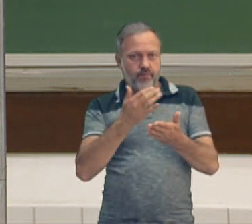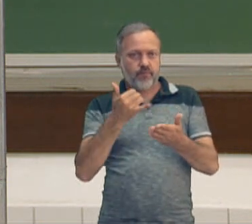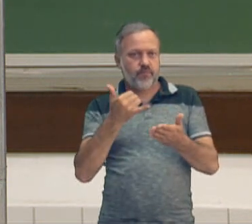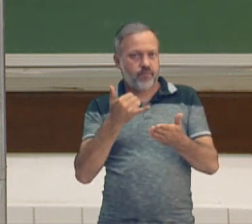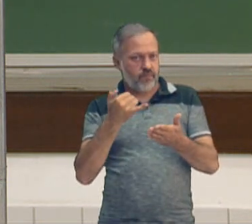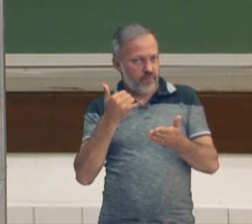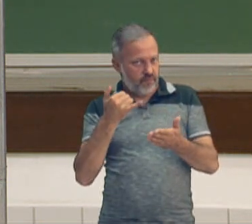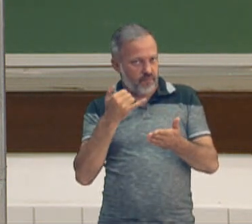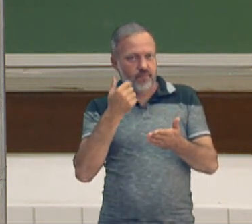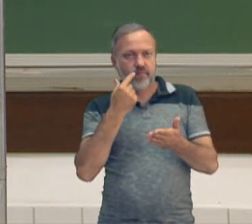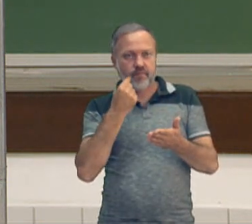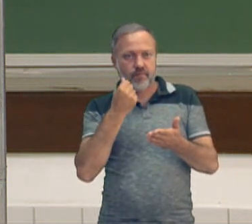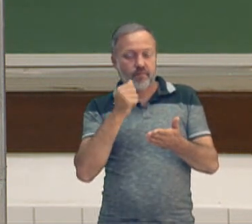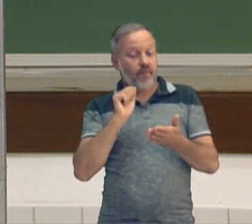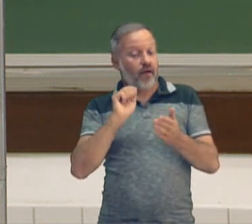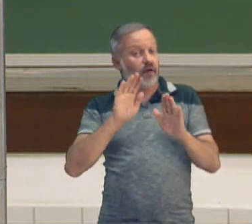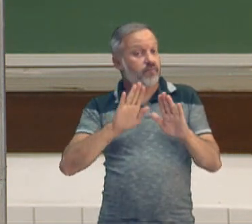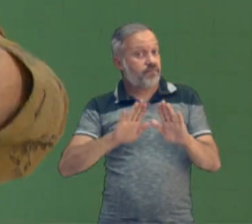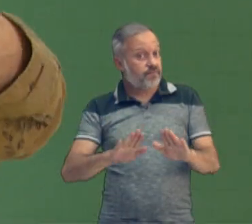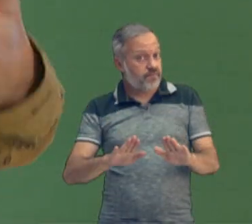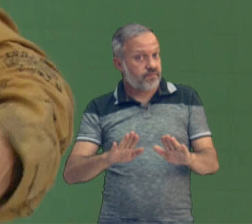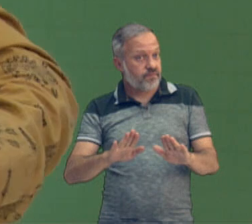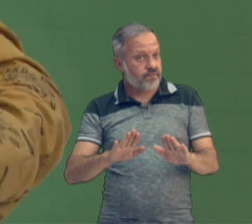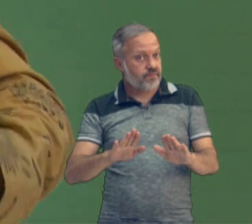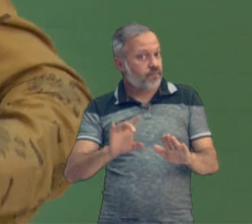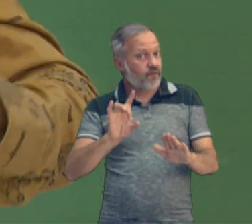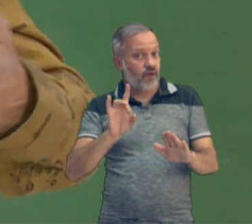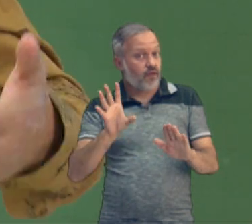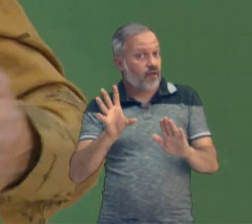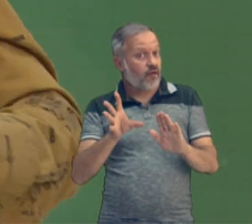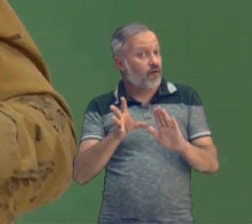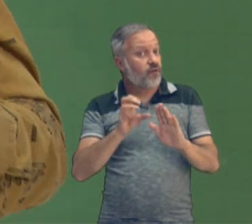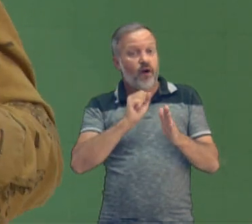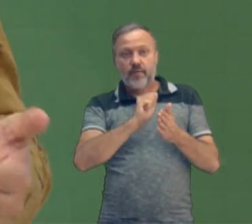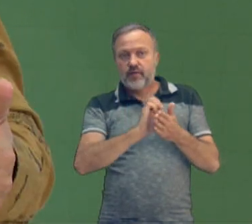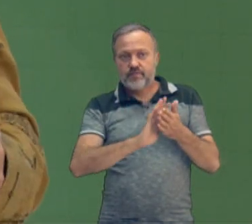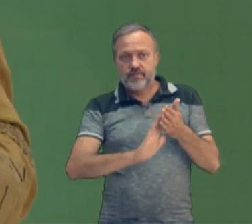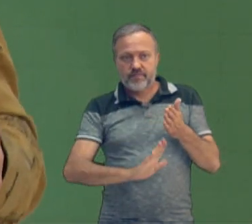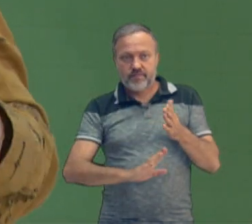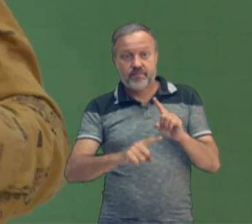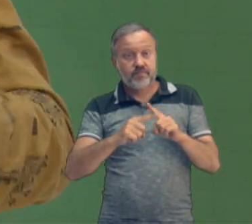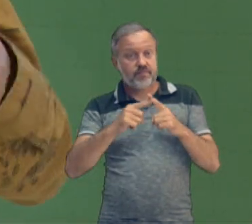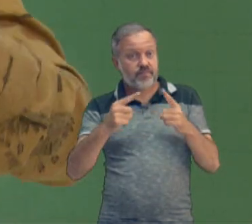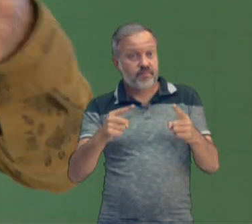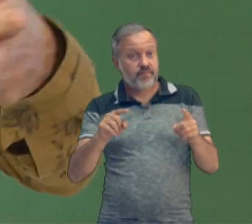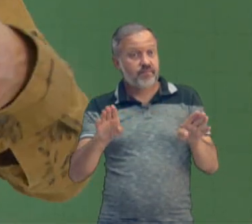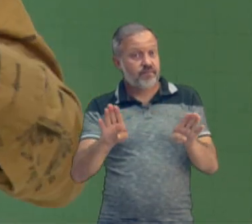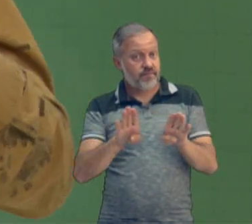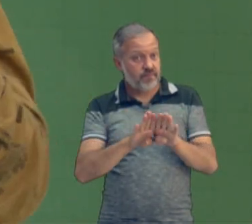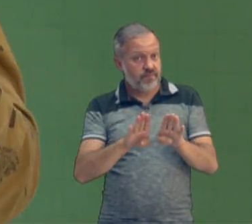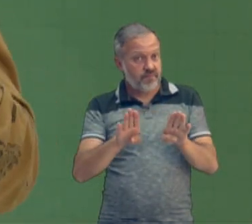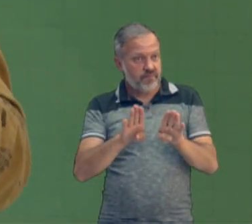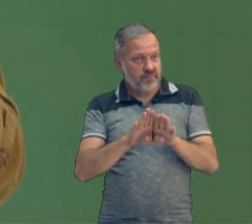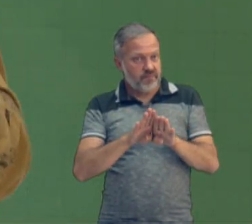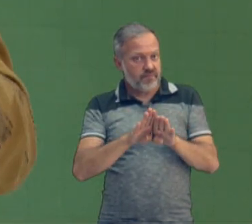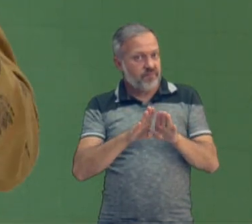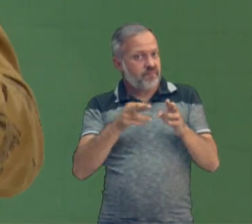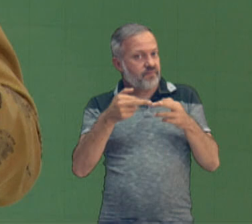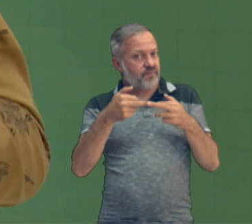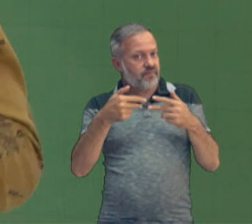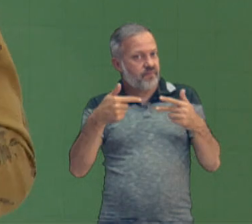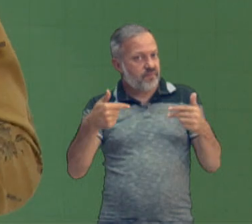lápis, fique com ele já a postos, não só para fazer as nossas atividades, mas também para ir anotando as coisas que te